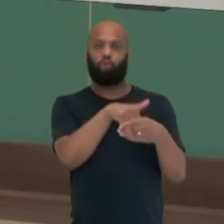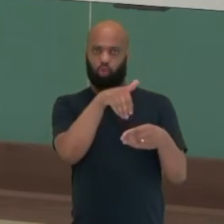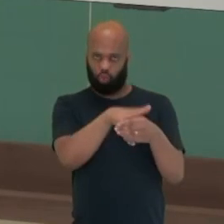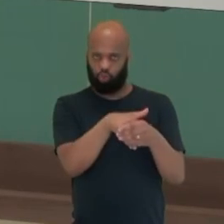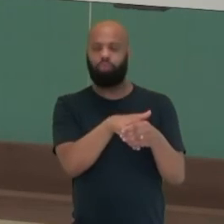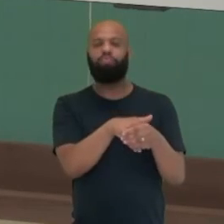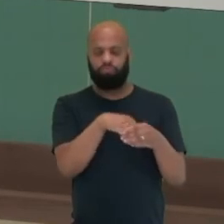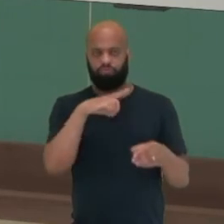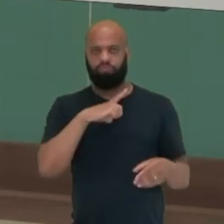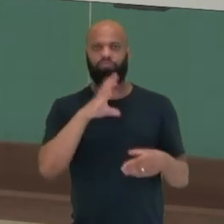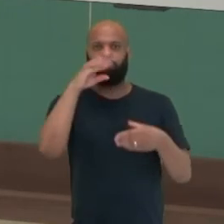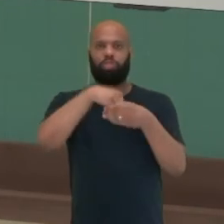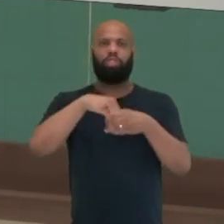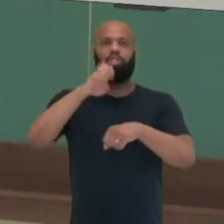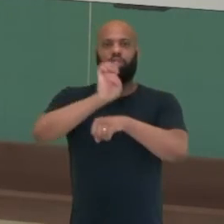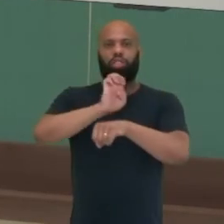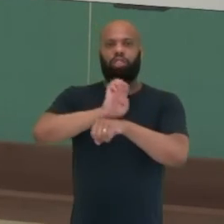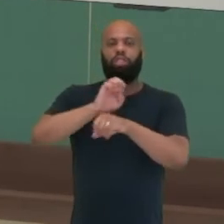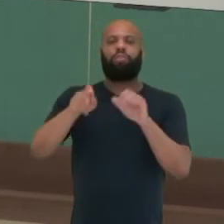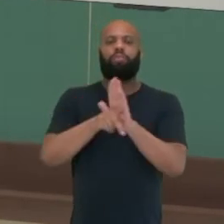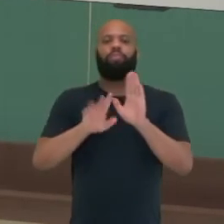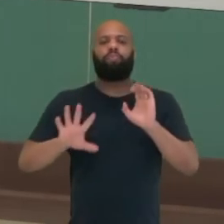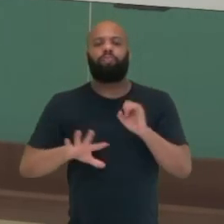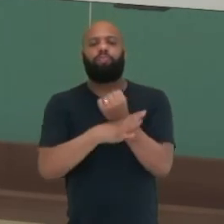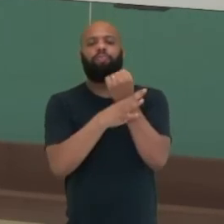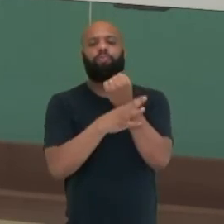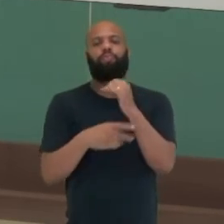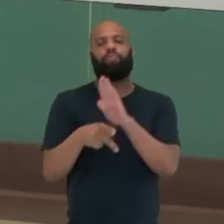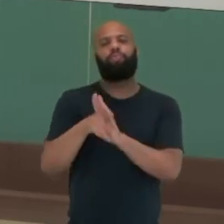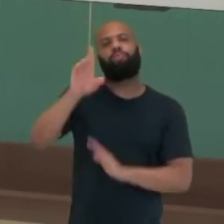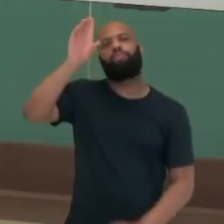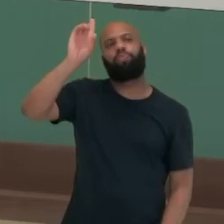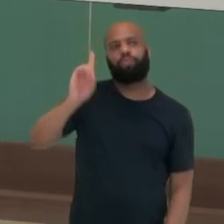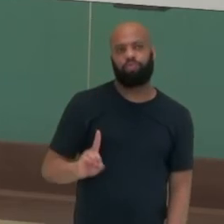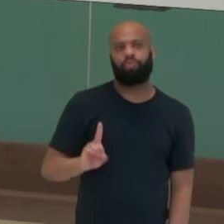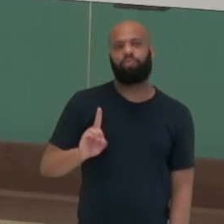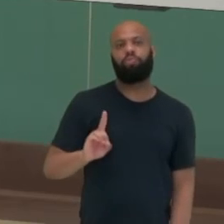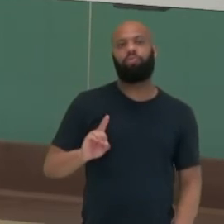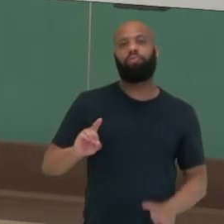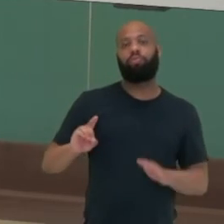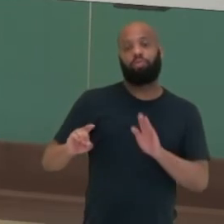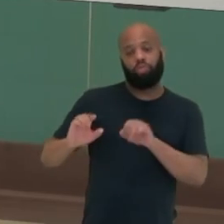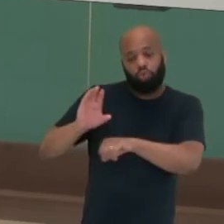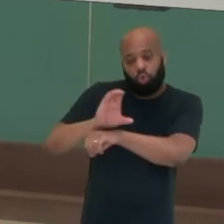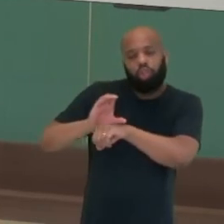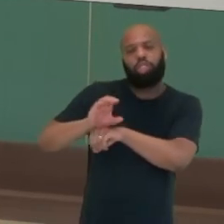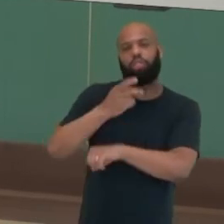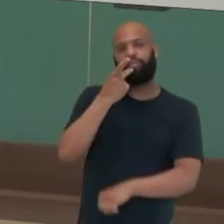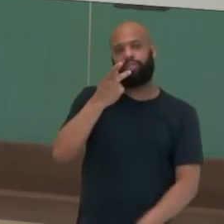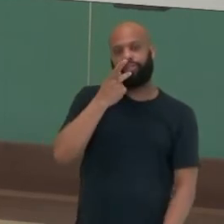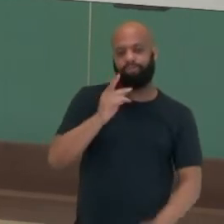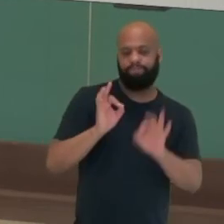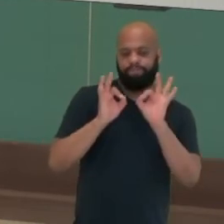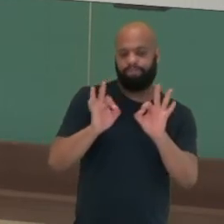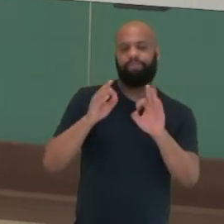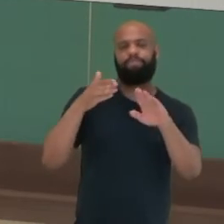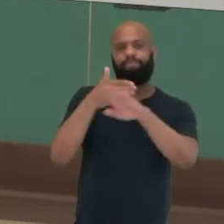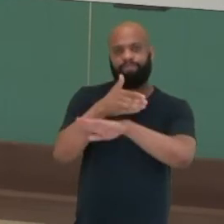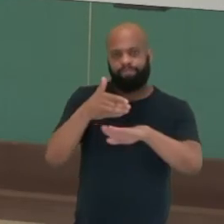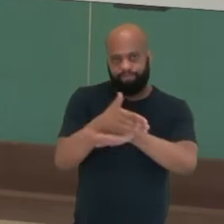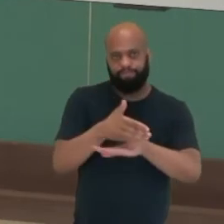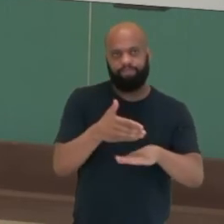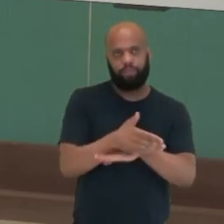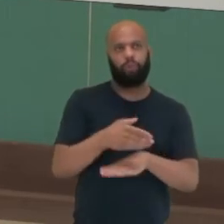dentro do Estado, que é a parte da garantia de um direito garantido pela Constituição, que é a